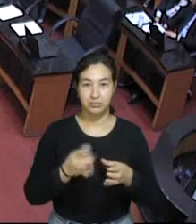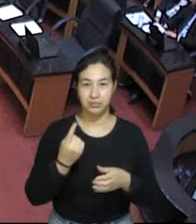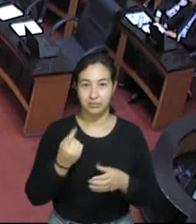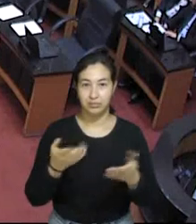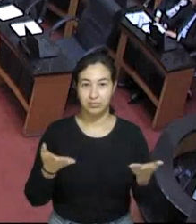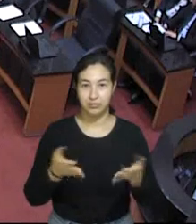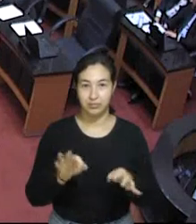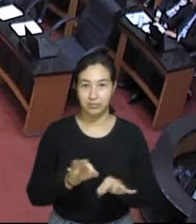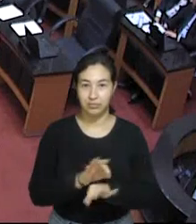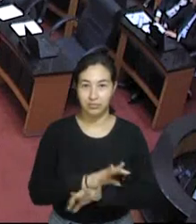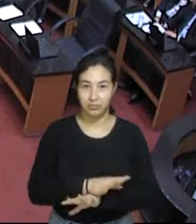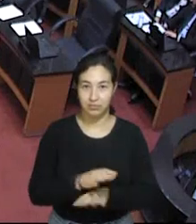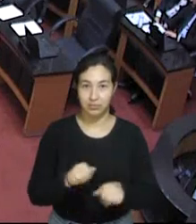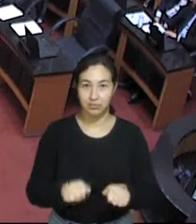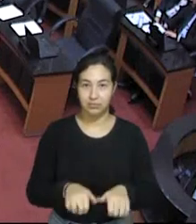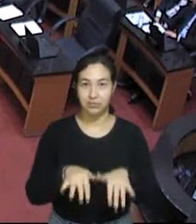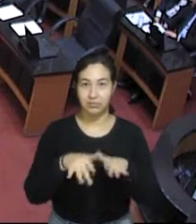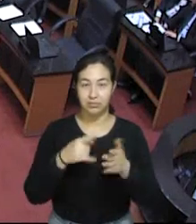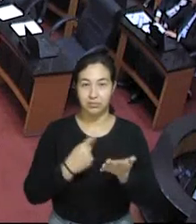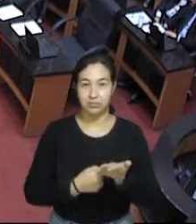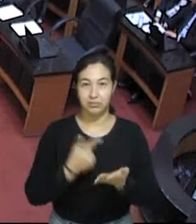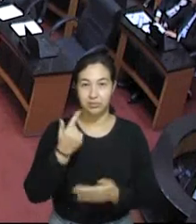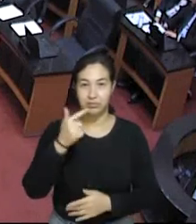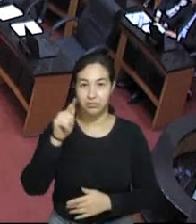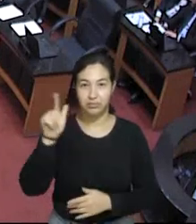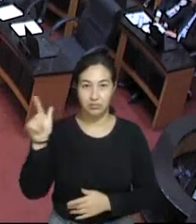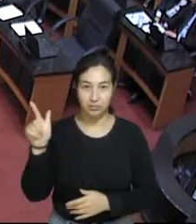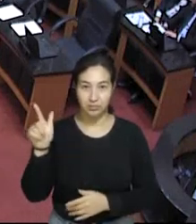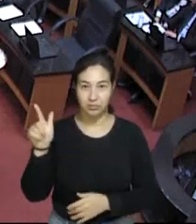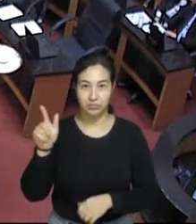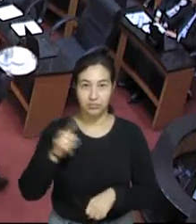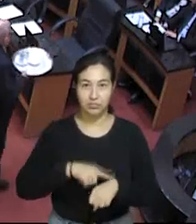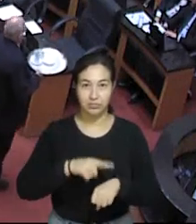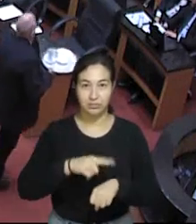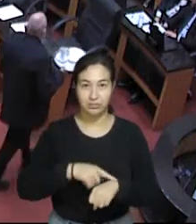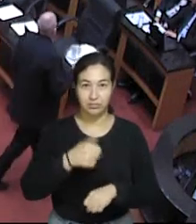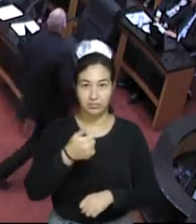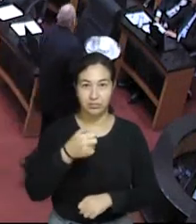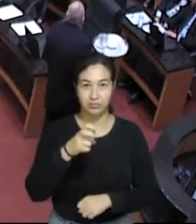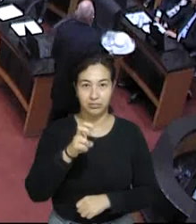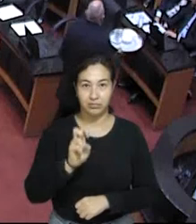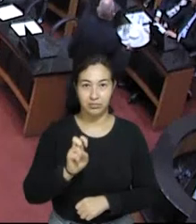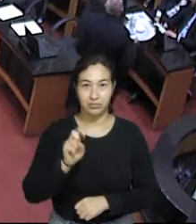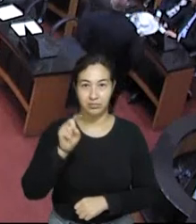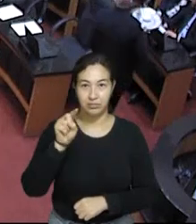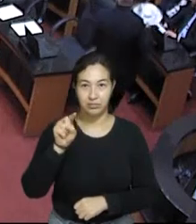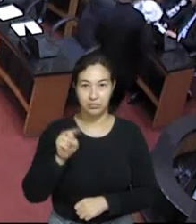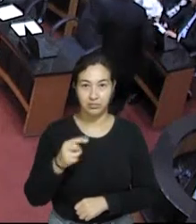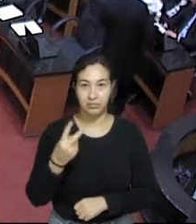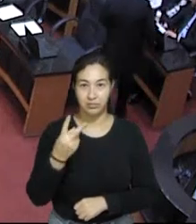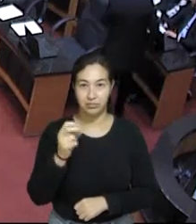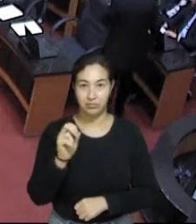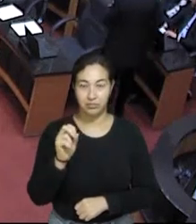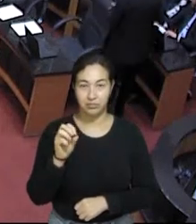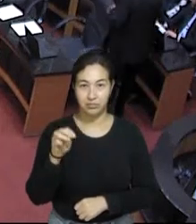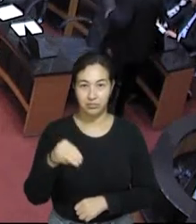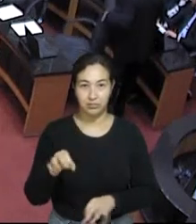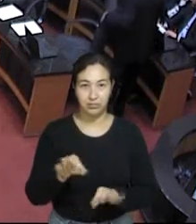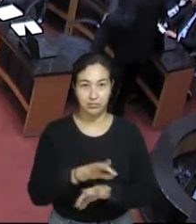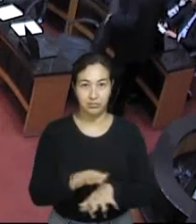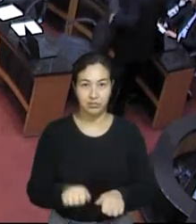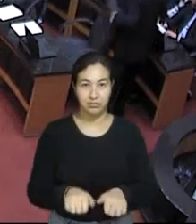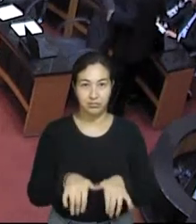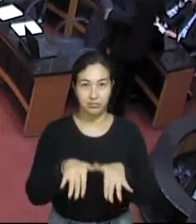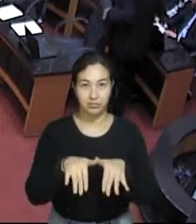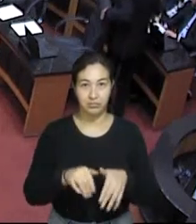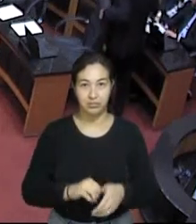presidência encerra a presente sessão e convoca outra sessão extraordinária para as 15 horas e 20 minutos. Está encerrada a presente